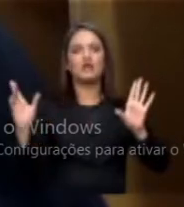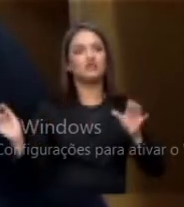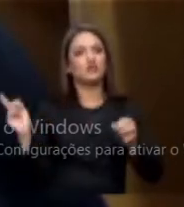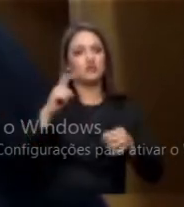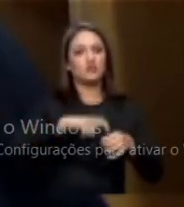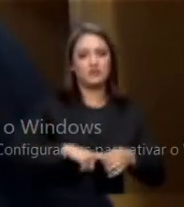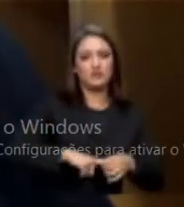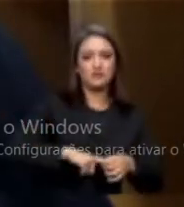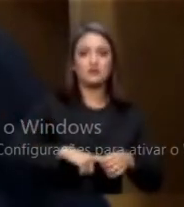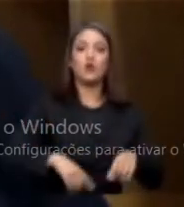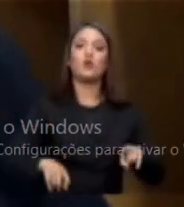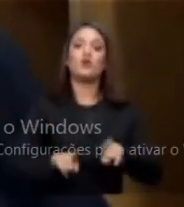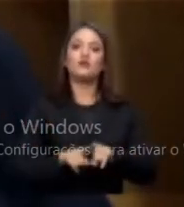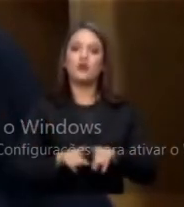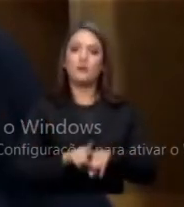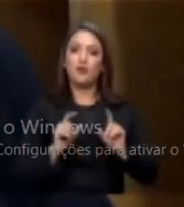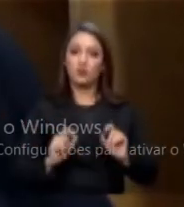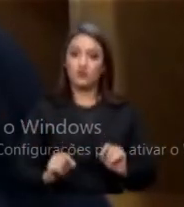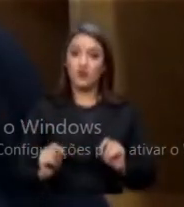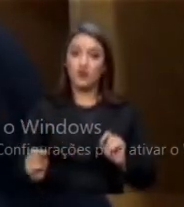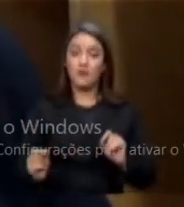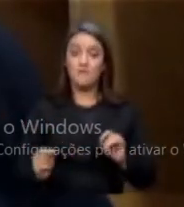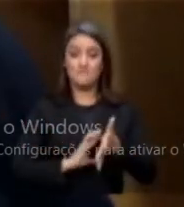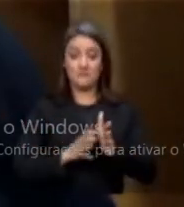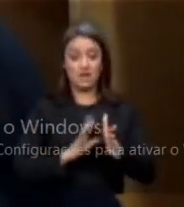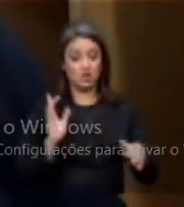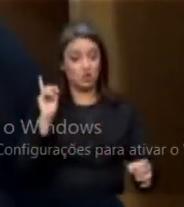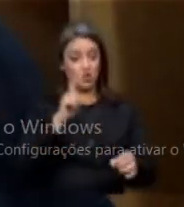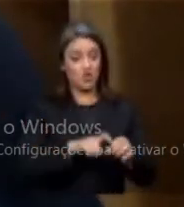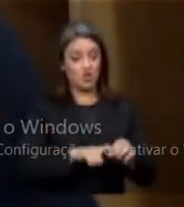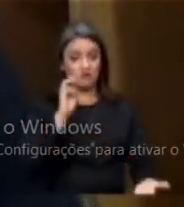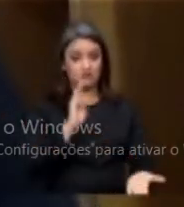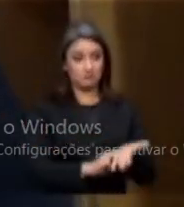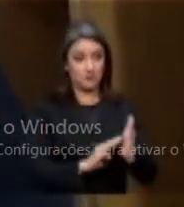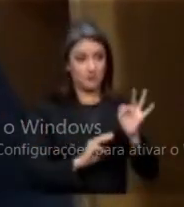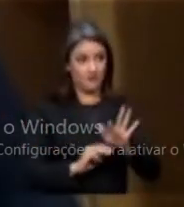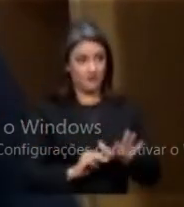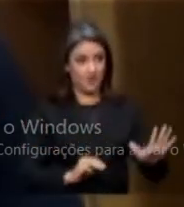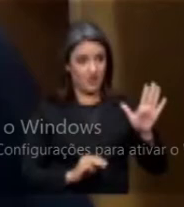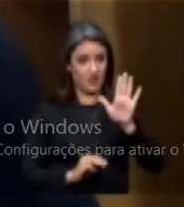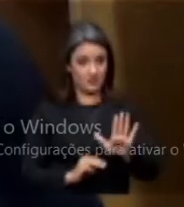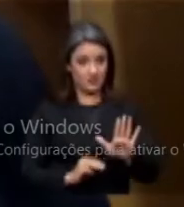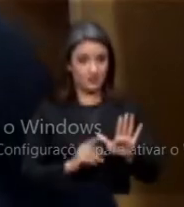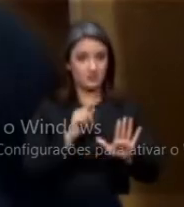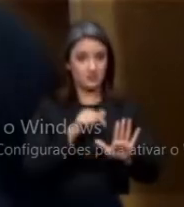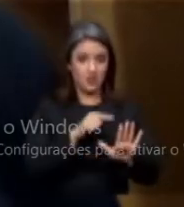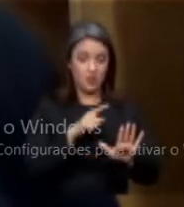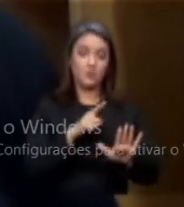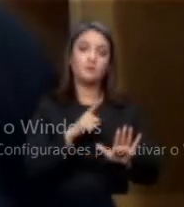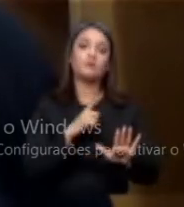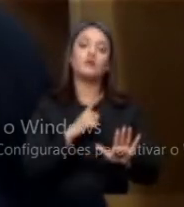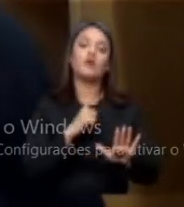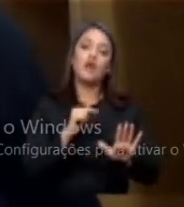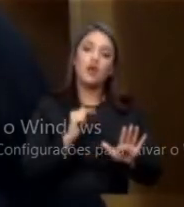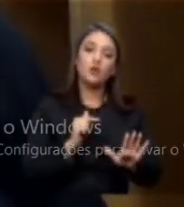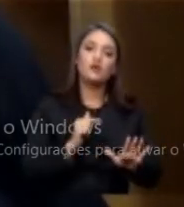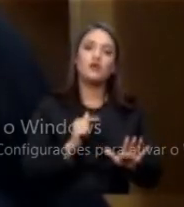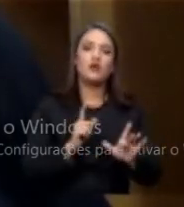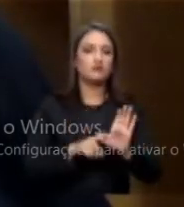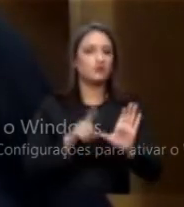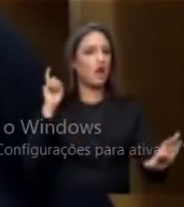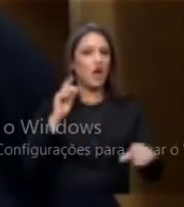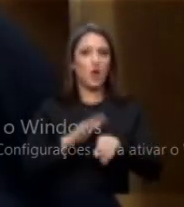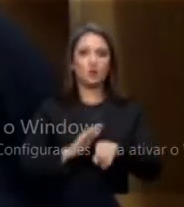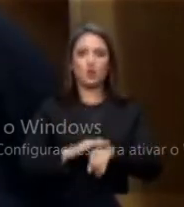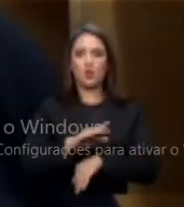a admissão de que a associação de partidos políticos em federações, é esse o título, que é o exercício de